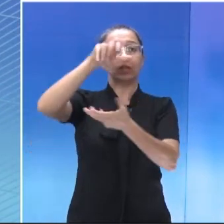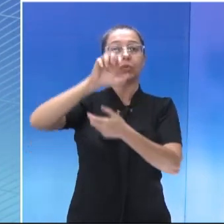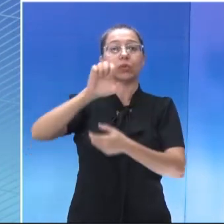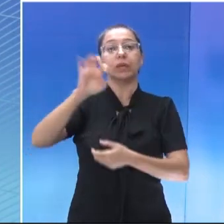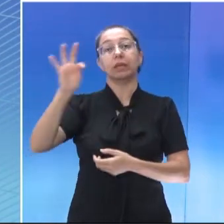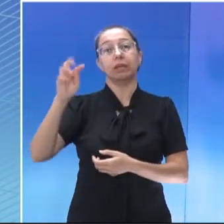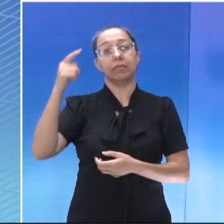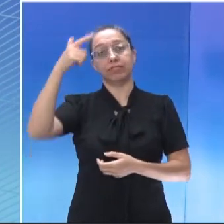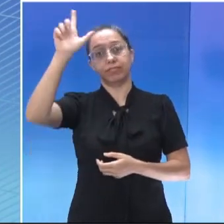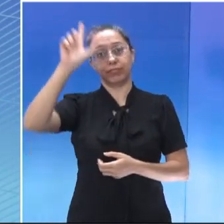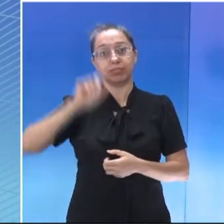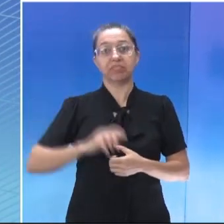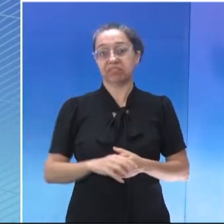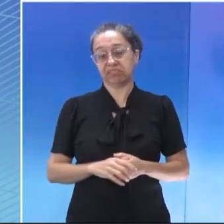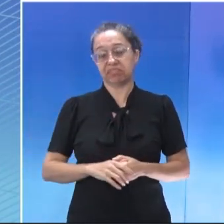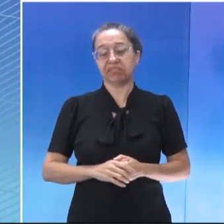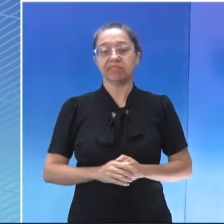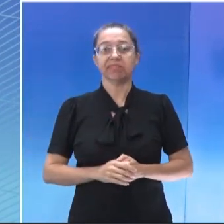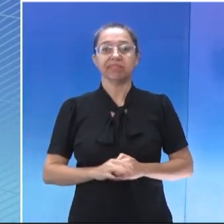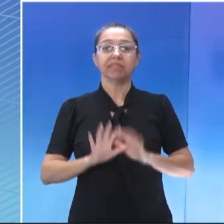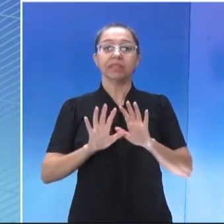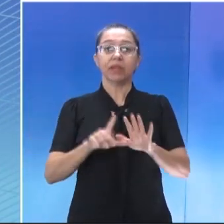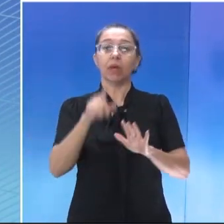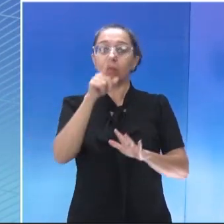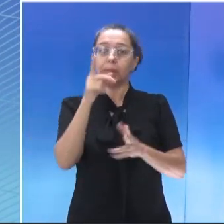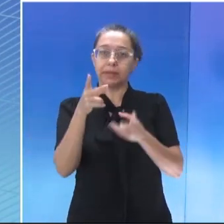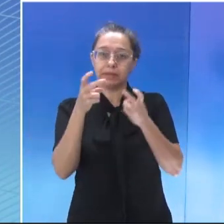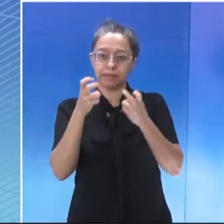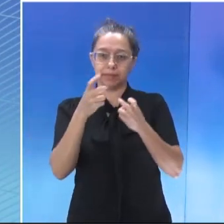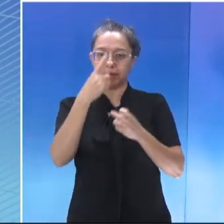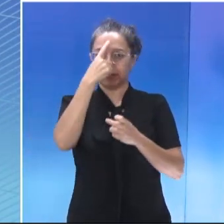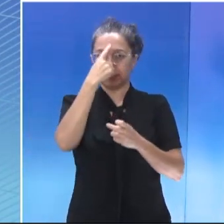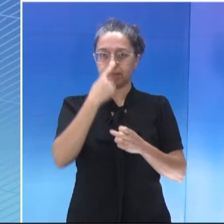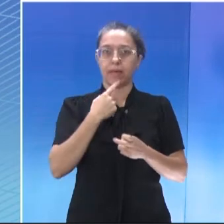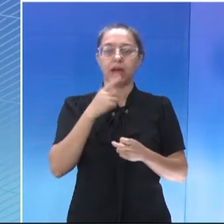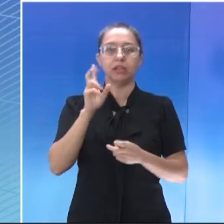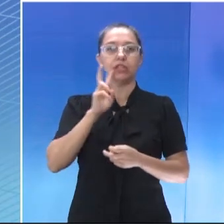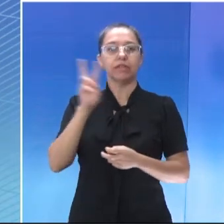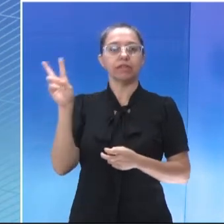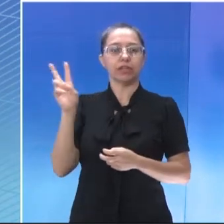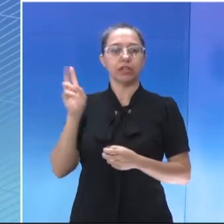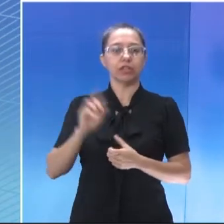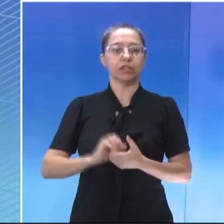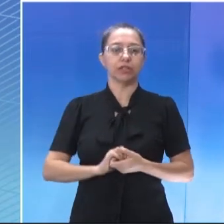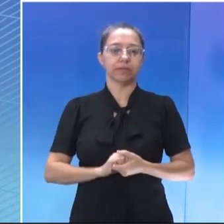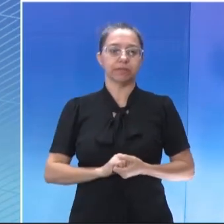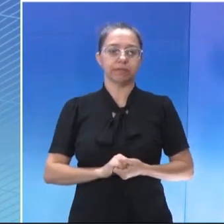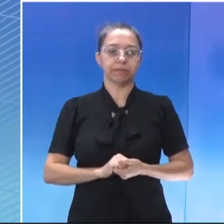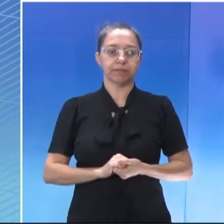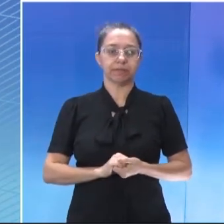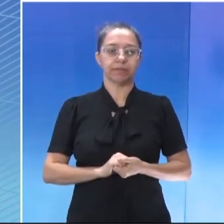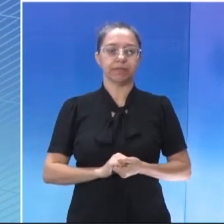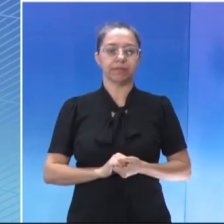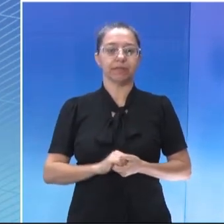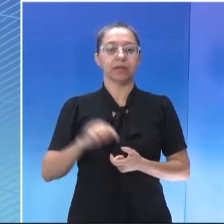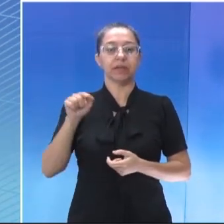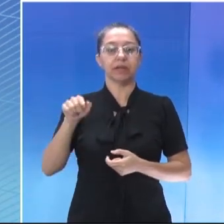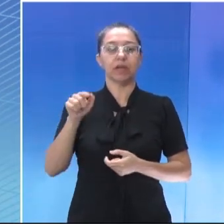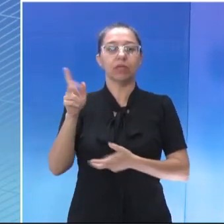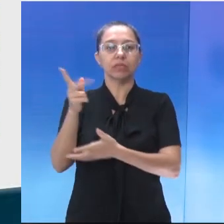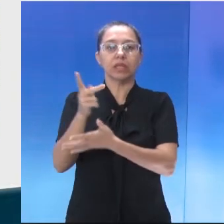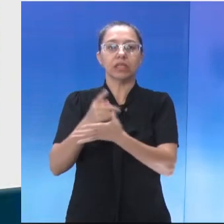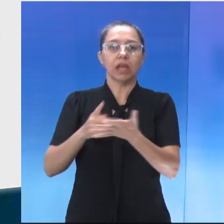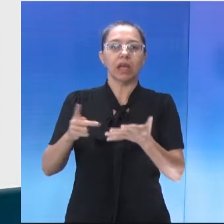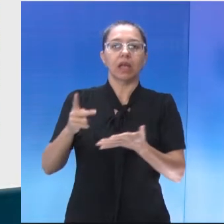é história, né? Então vocês podem perceber, vão olhar a figura mais um minuto, mais um momento, né? Vocês vão ver que esses desenhos